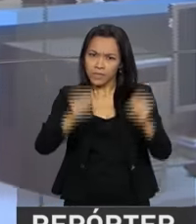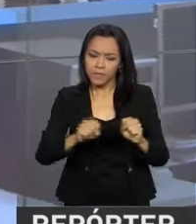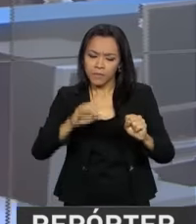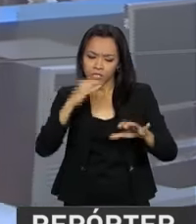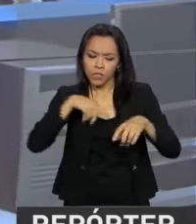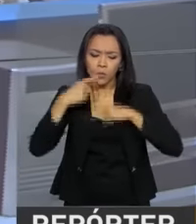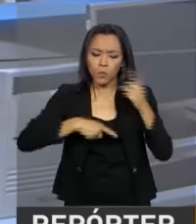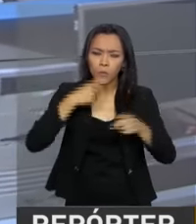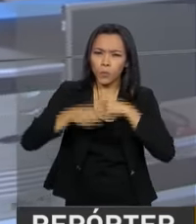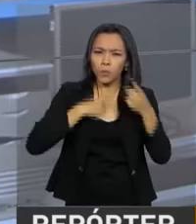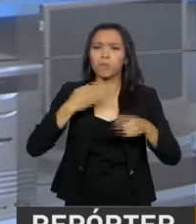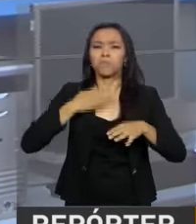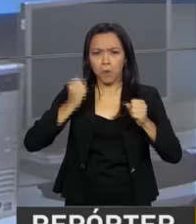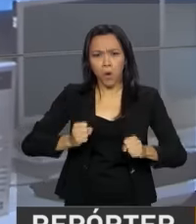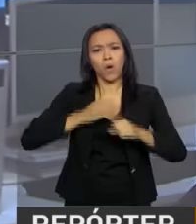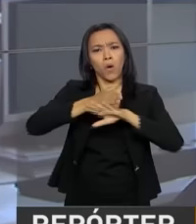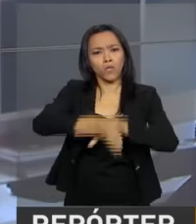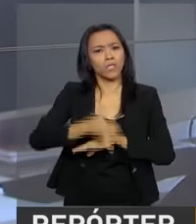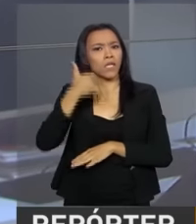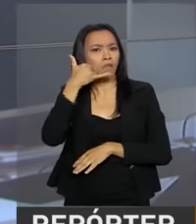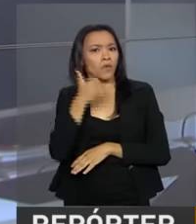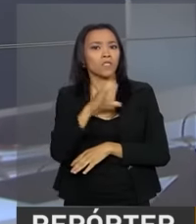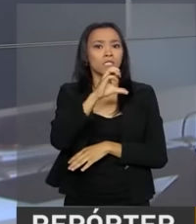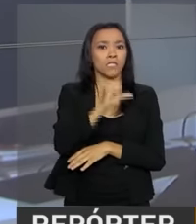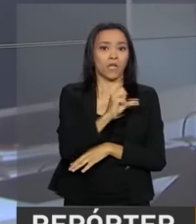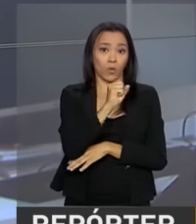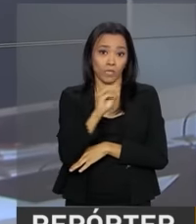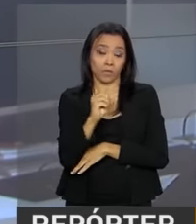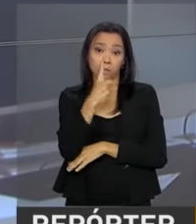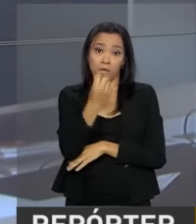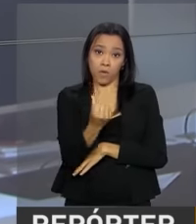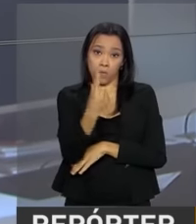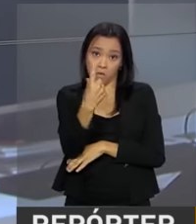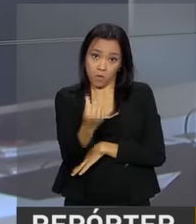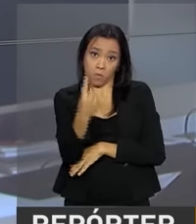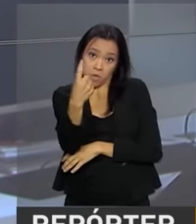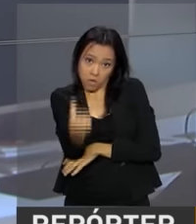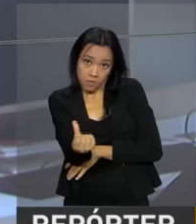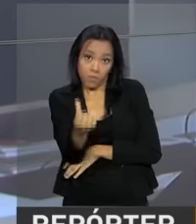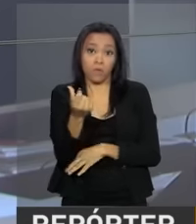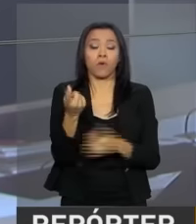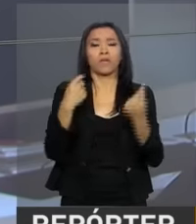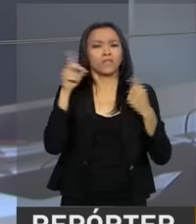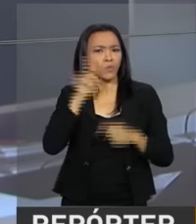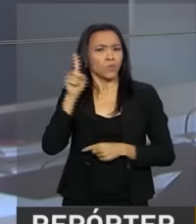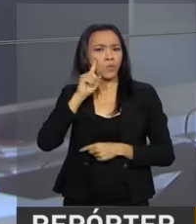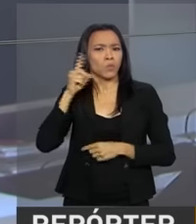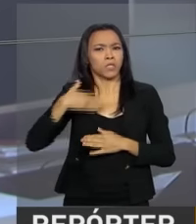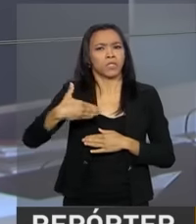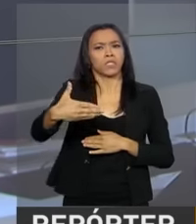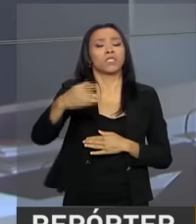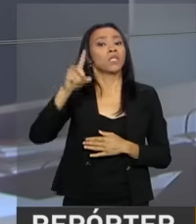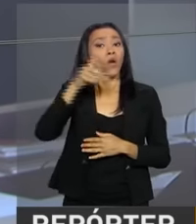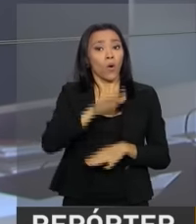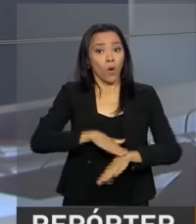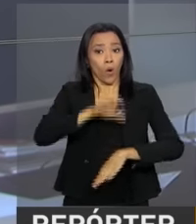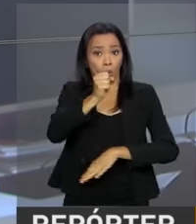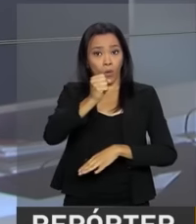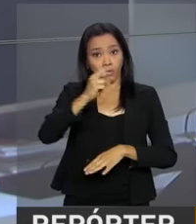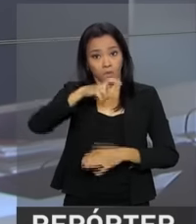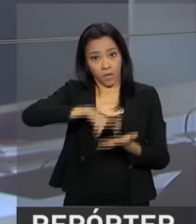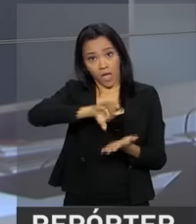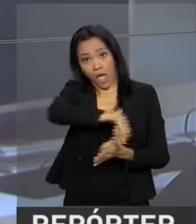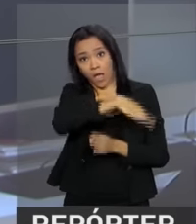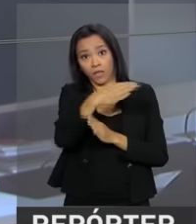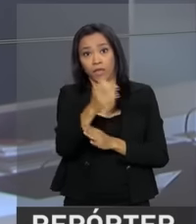ENEM o contato pode ser feito pelo telefone 0800 616161 diariamente das 8 da manhã às 8 da